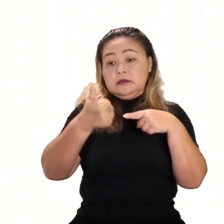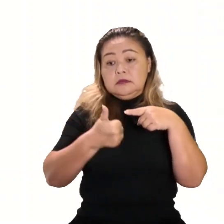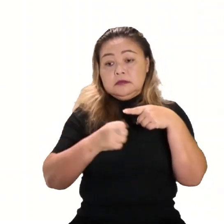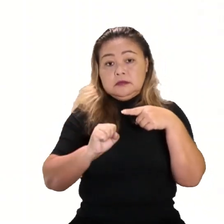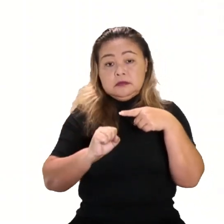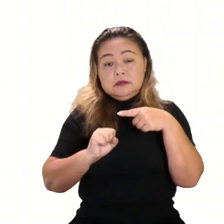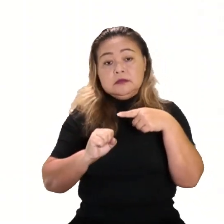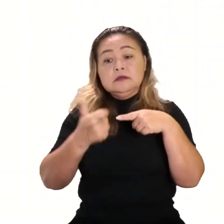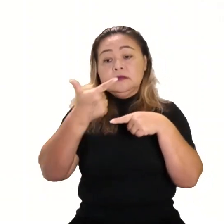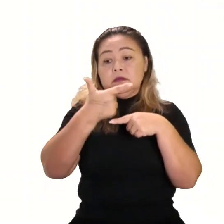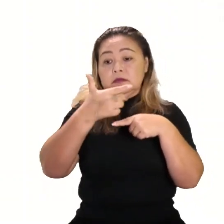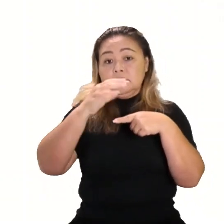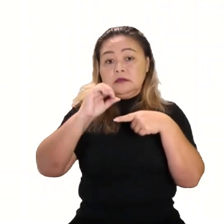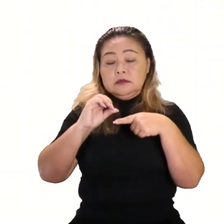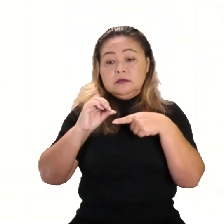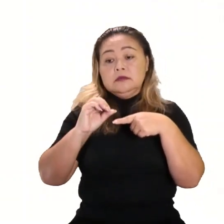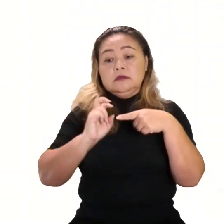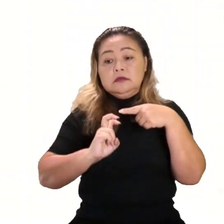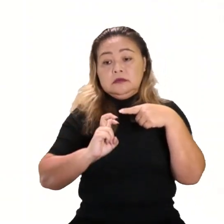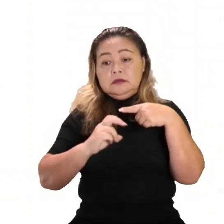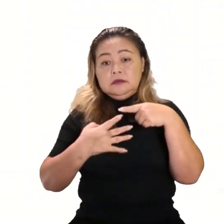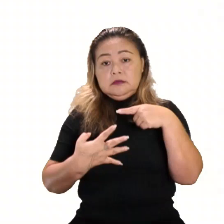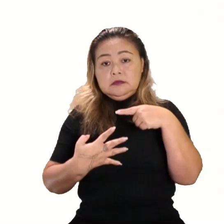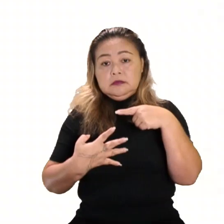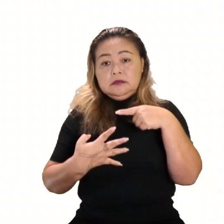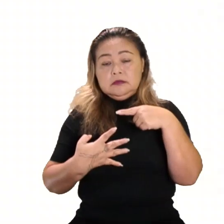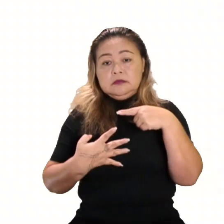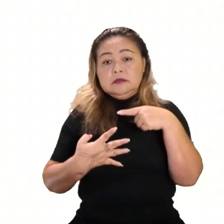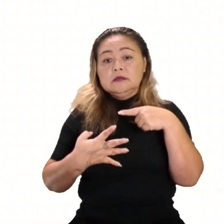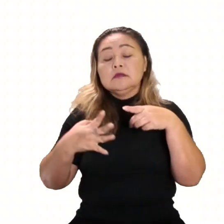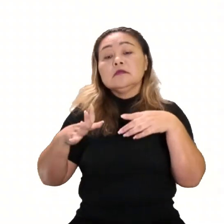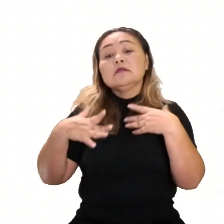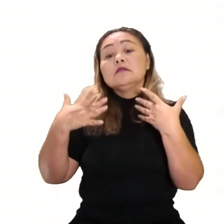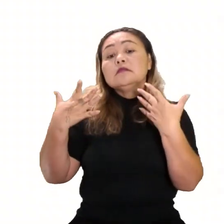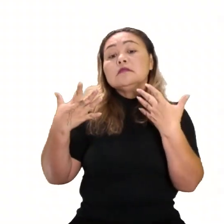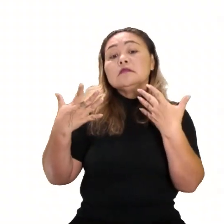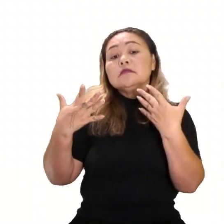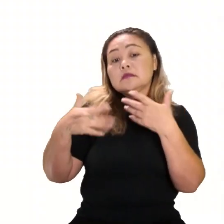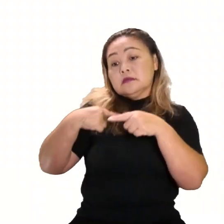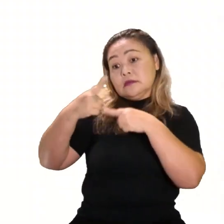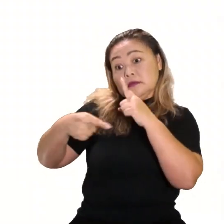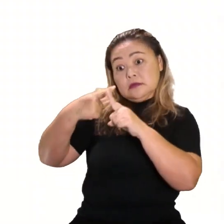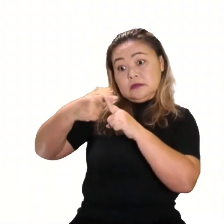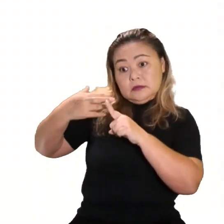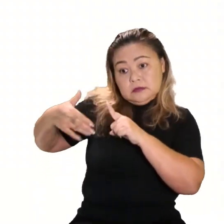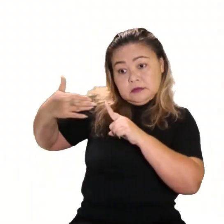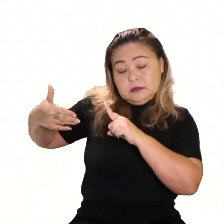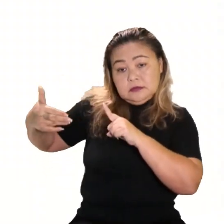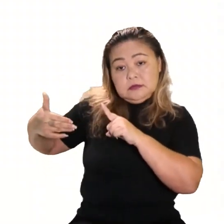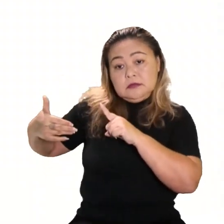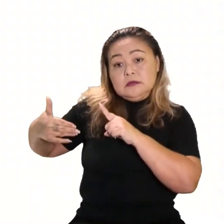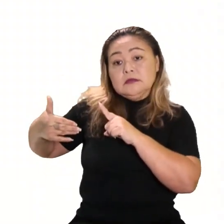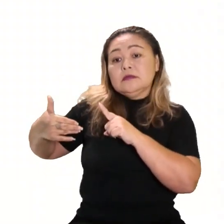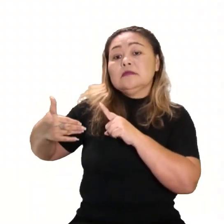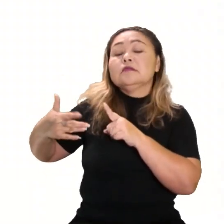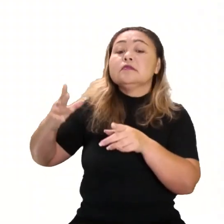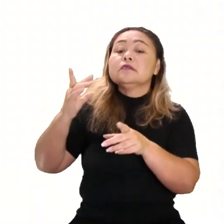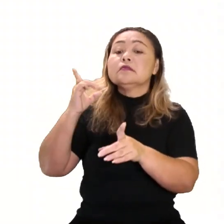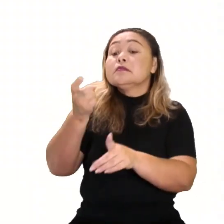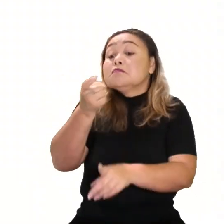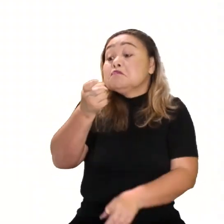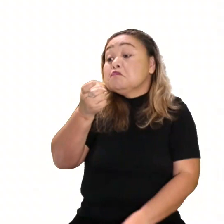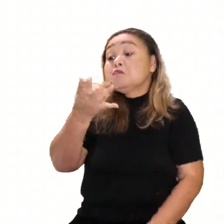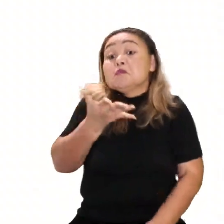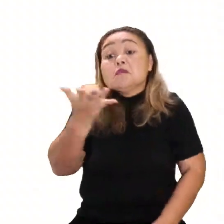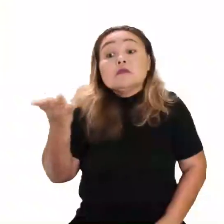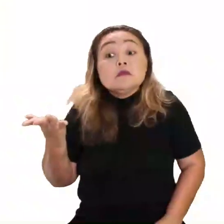mais 10/18 mais 20/54 mais vai para o infinito. O valor de x é